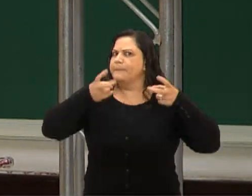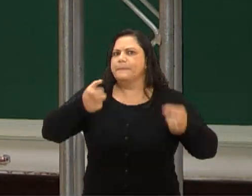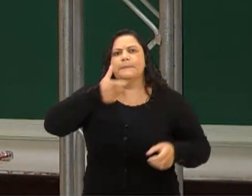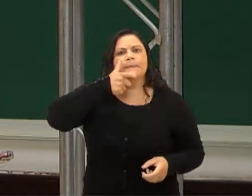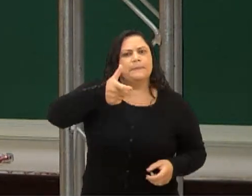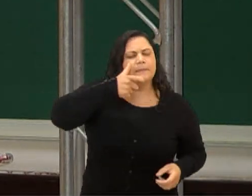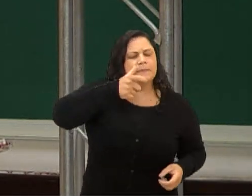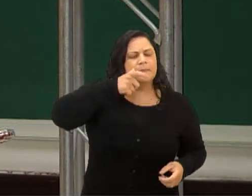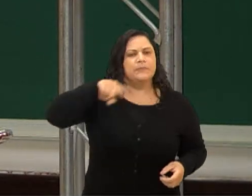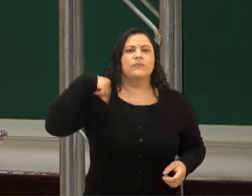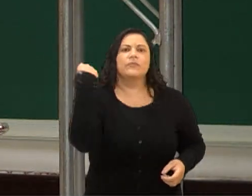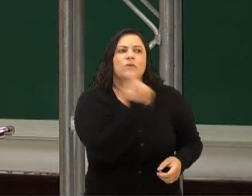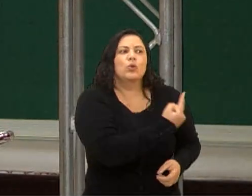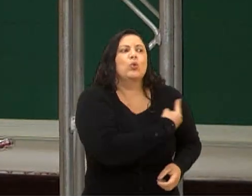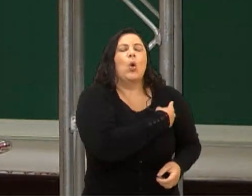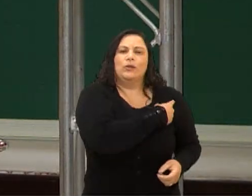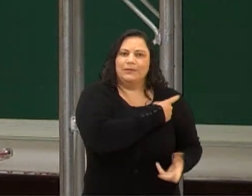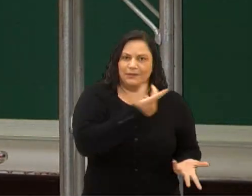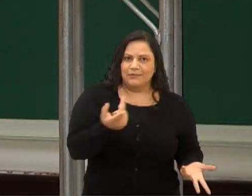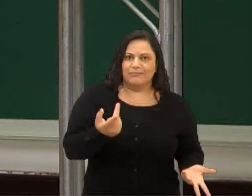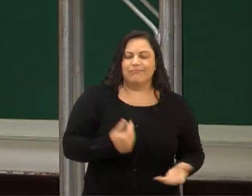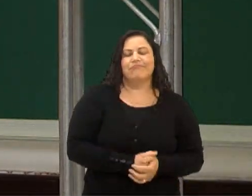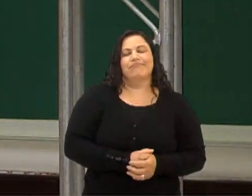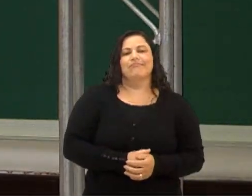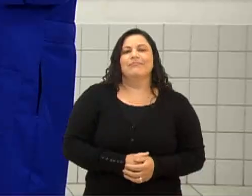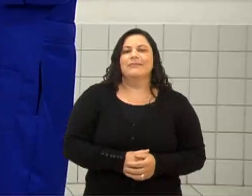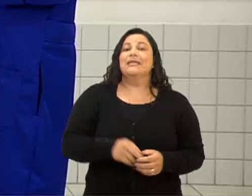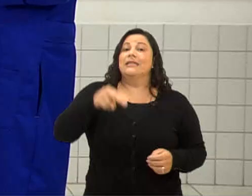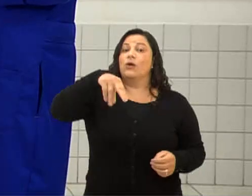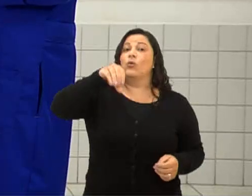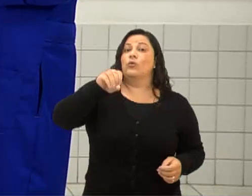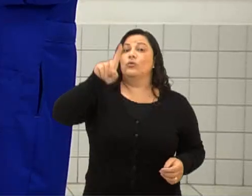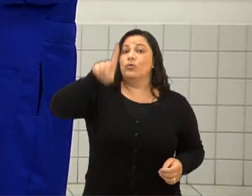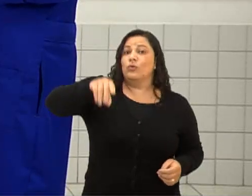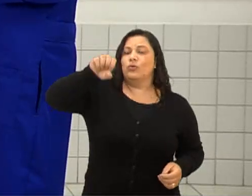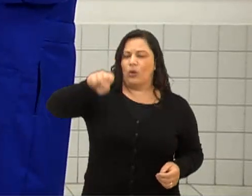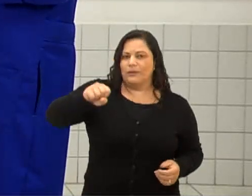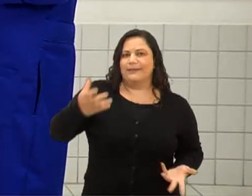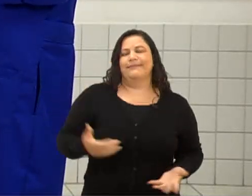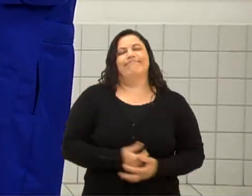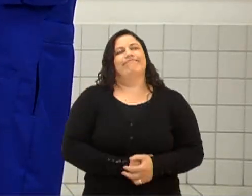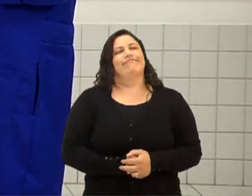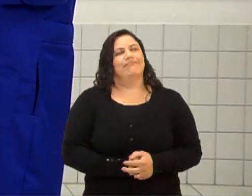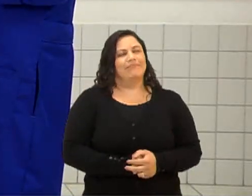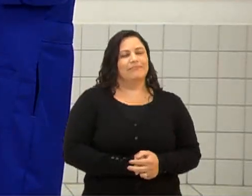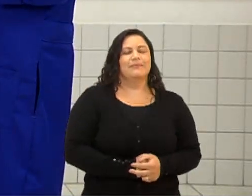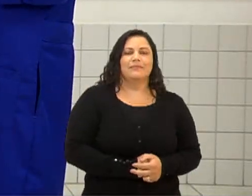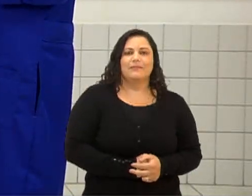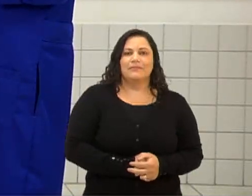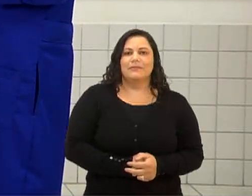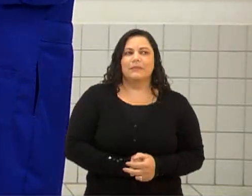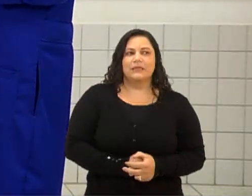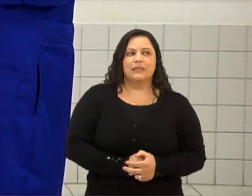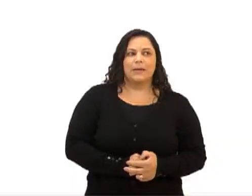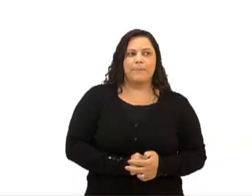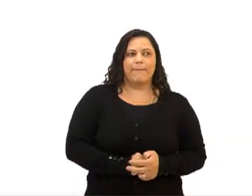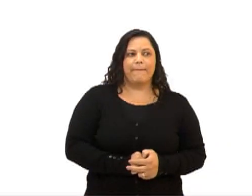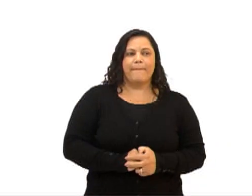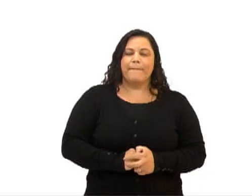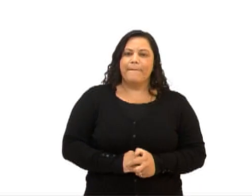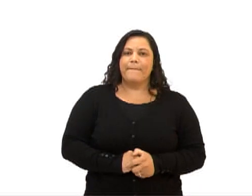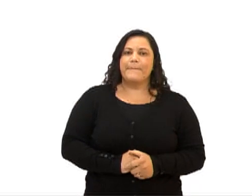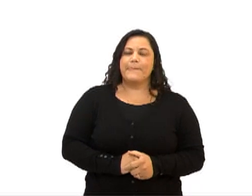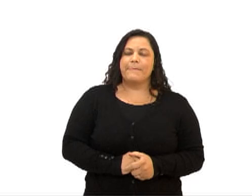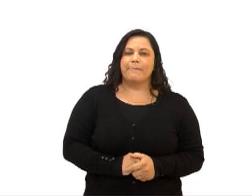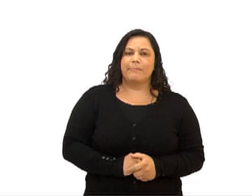ser nós. Então, o sujeito é a primeira pessoa do plural, que é o nós, certo? Perfeito. Vamos lá, vamos ao próximo.